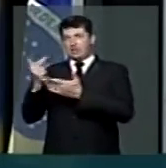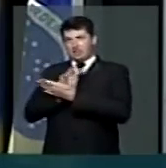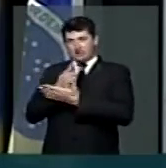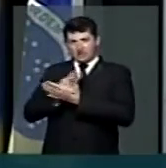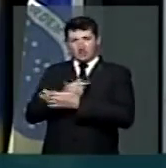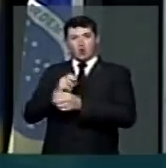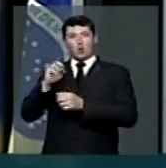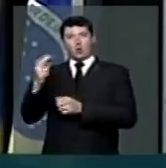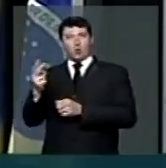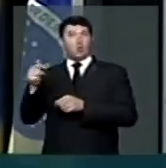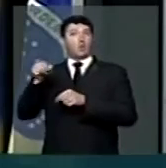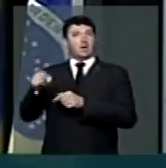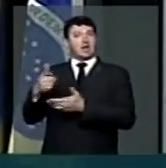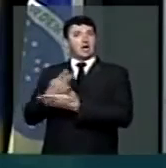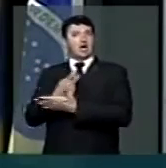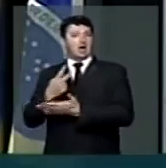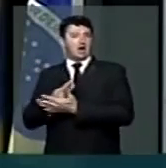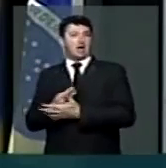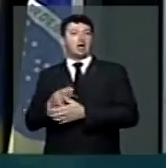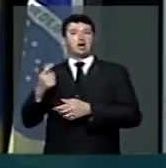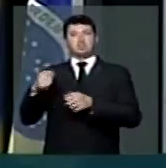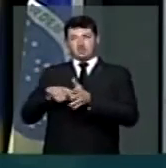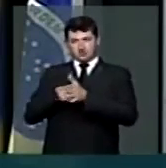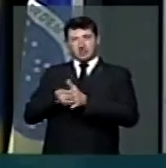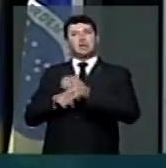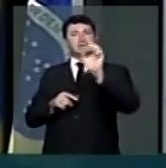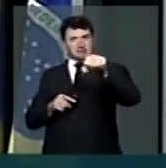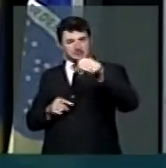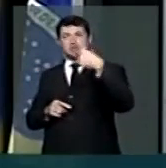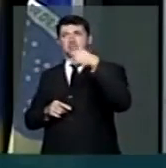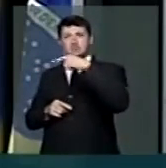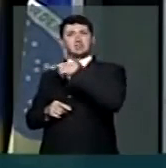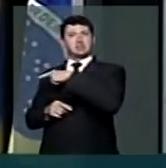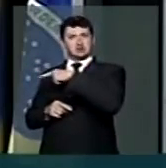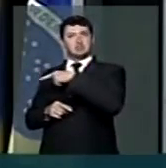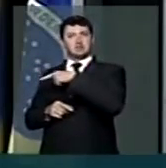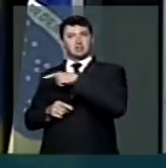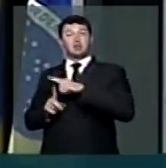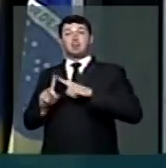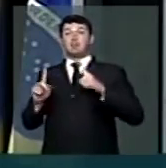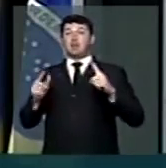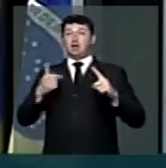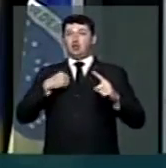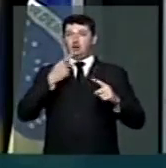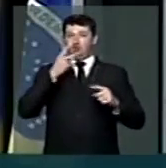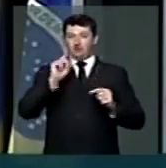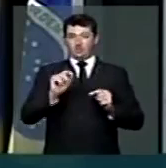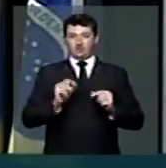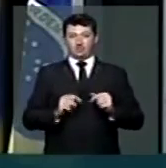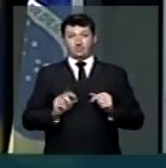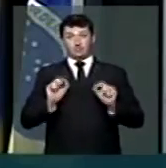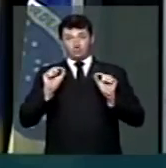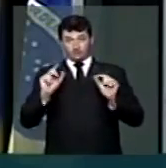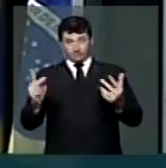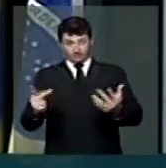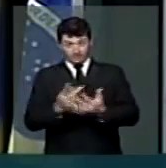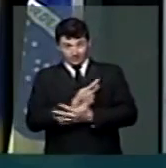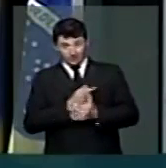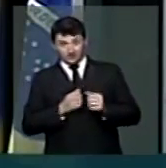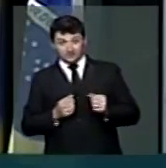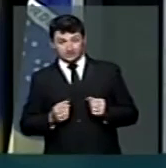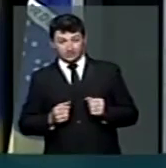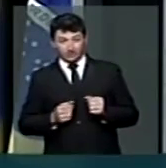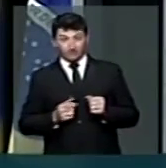irregularidades ou que essas irregularidades não tenham que ser investigadas. O que eu estou dizendo é que o que ocorreu e que